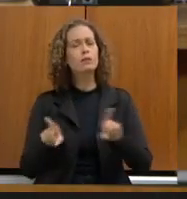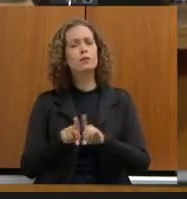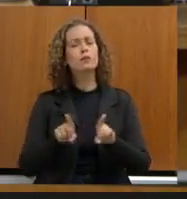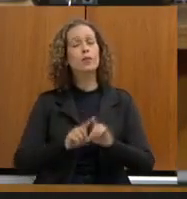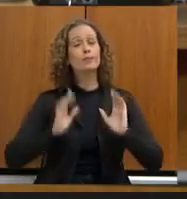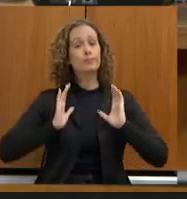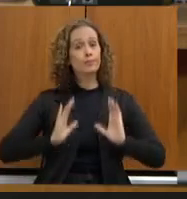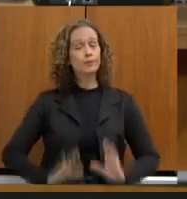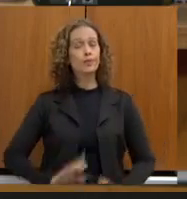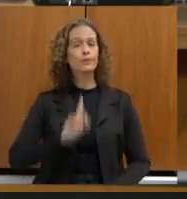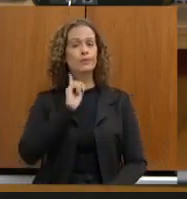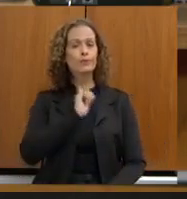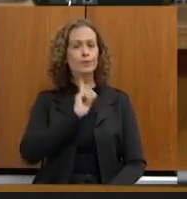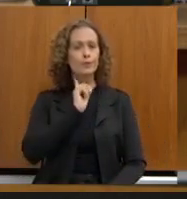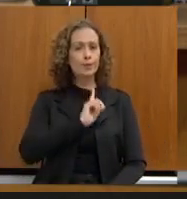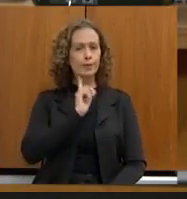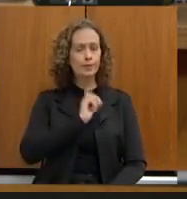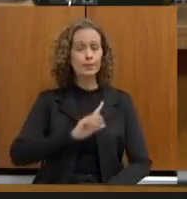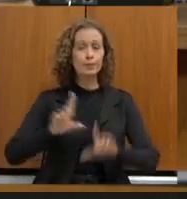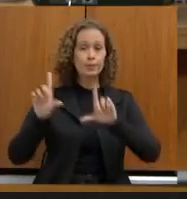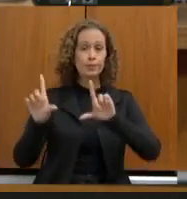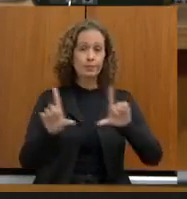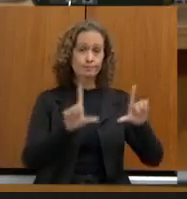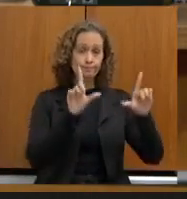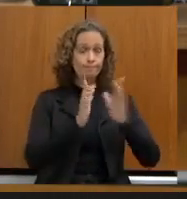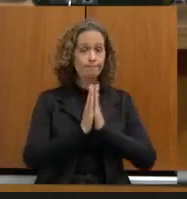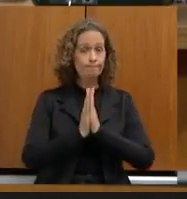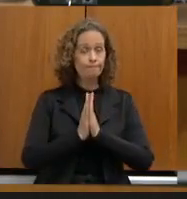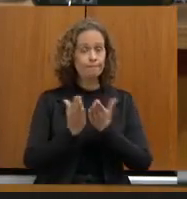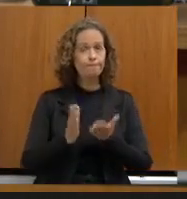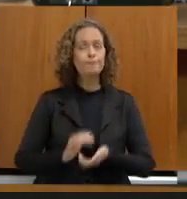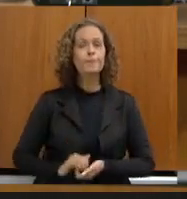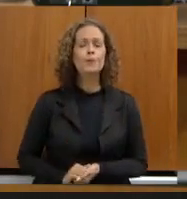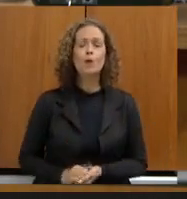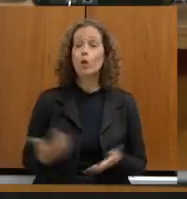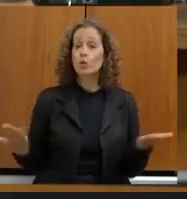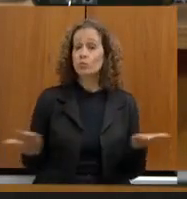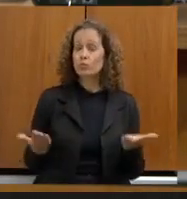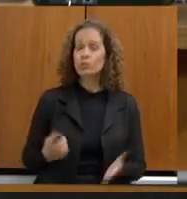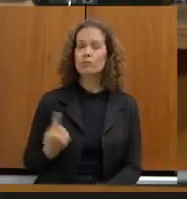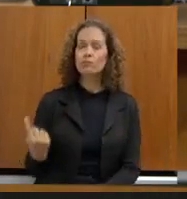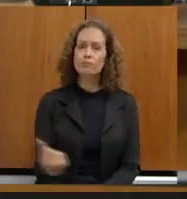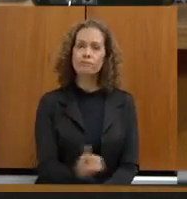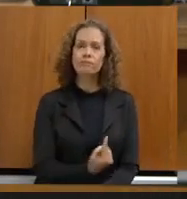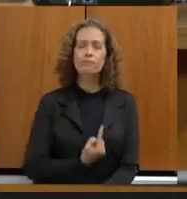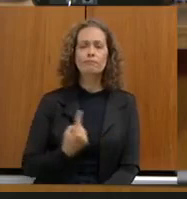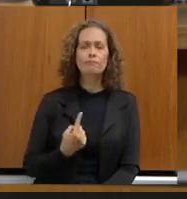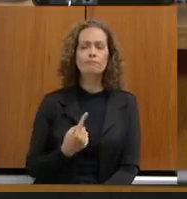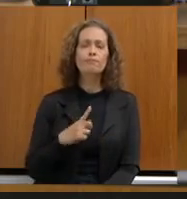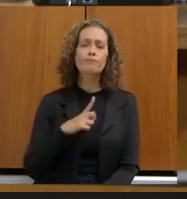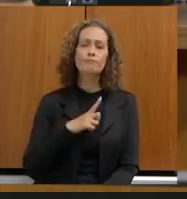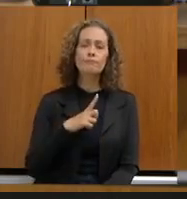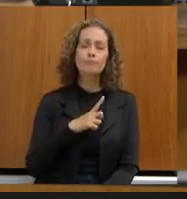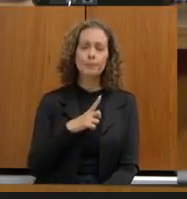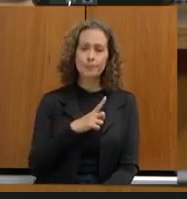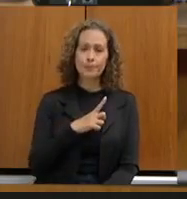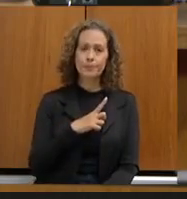cidadão Mineiro pode passar por gentileza nós hoje temos